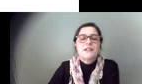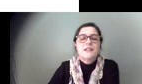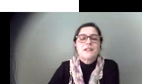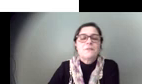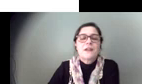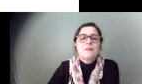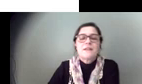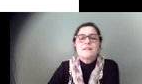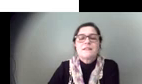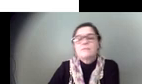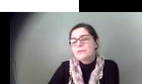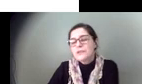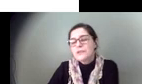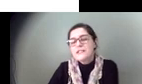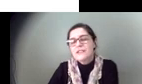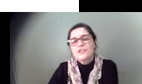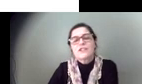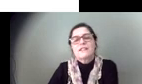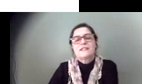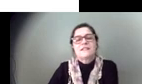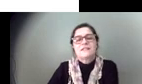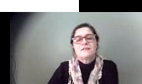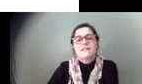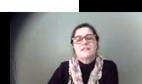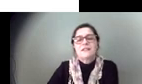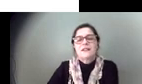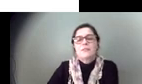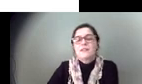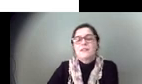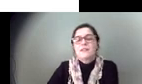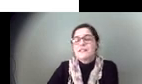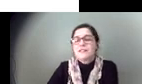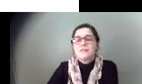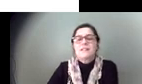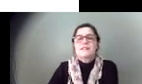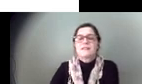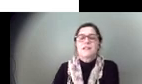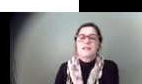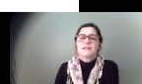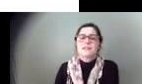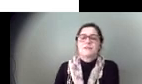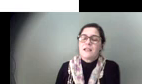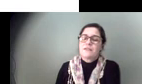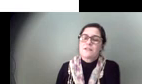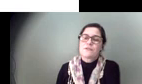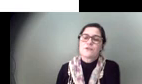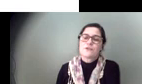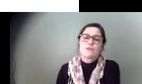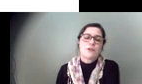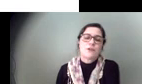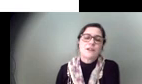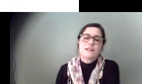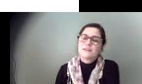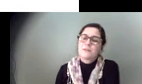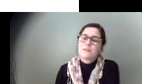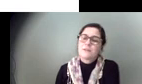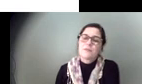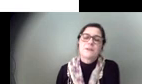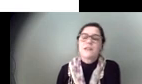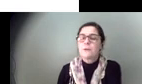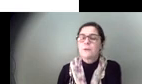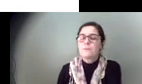seu horário, mas por toda essa dedicação, né? Por essa determinação que cada um tem em fazer o seu melhor, né,